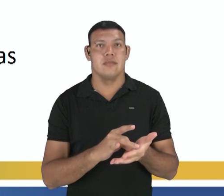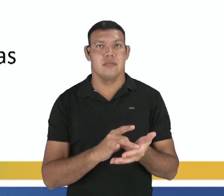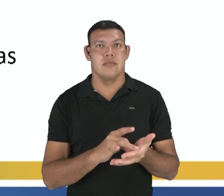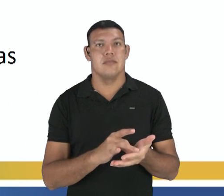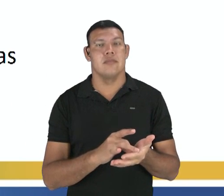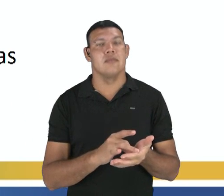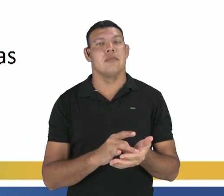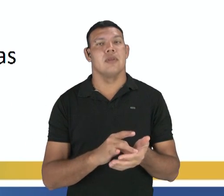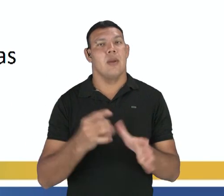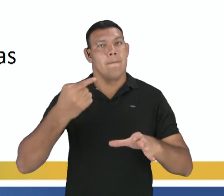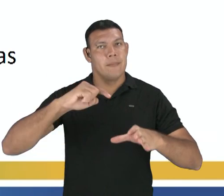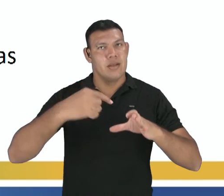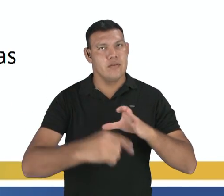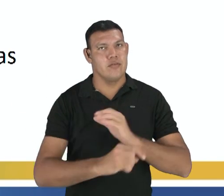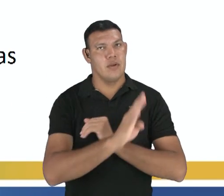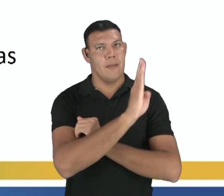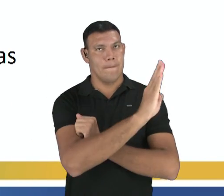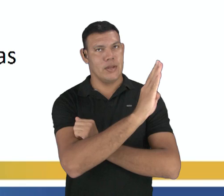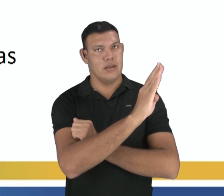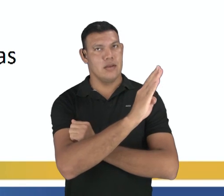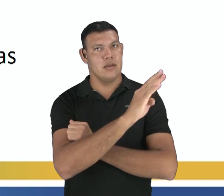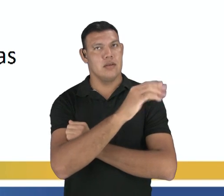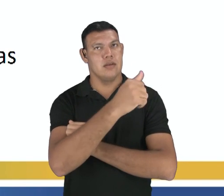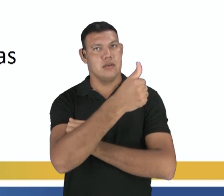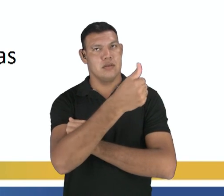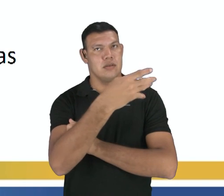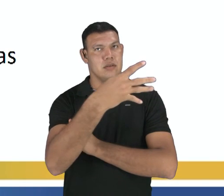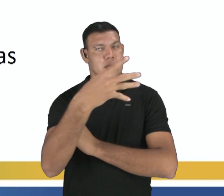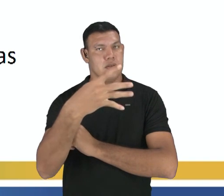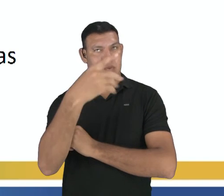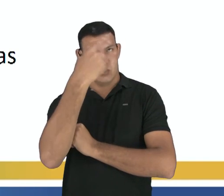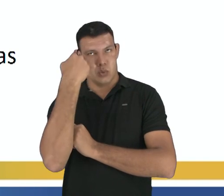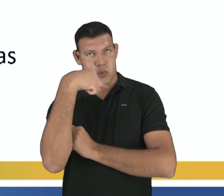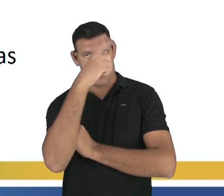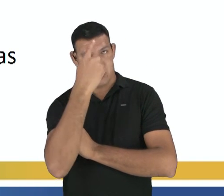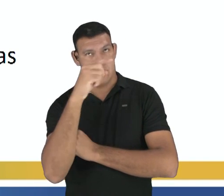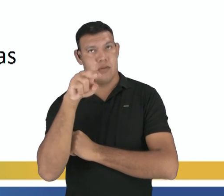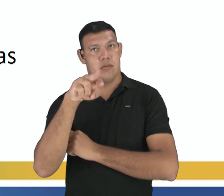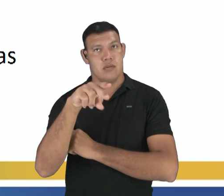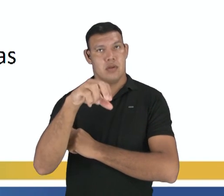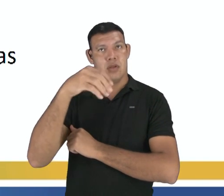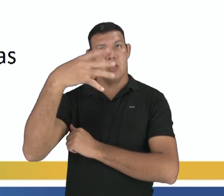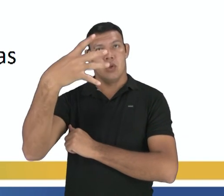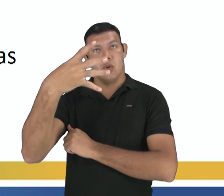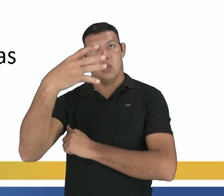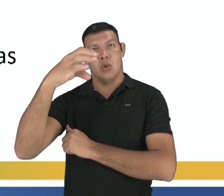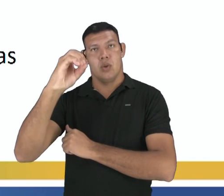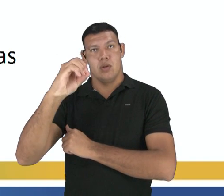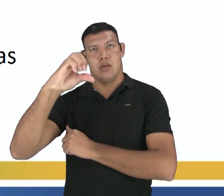valor se desdobrará em B de 144 horas é igual a